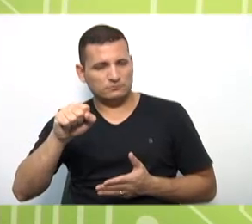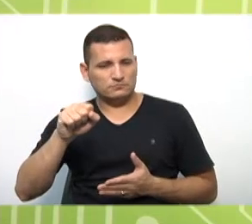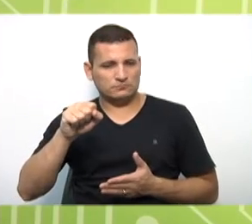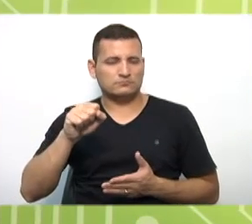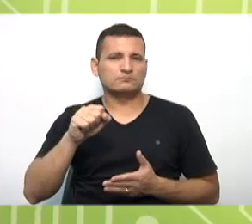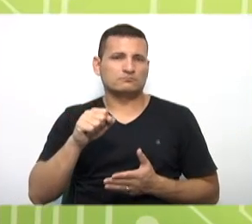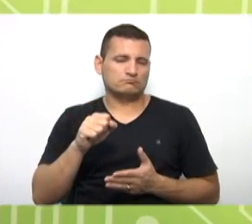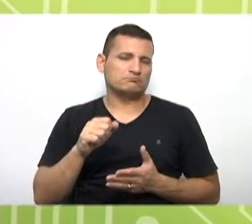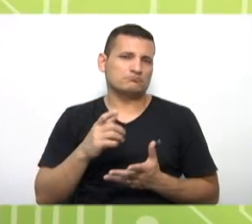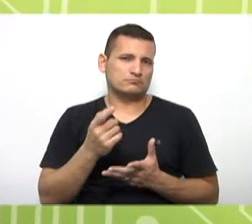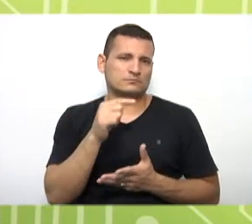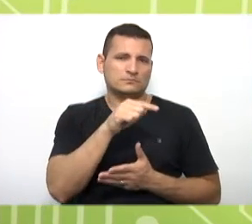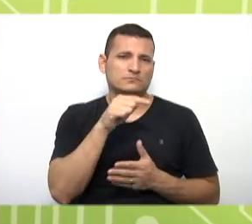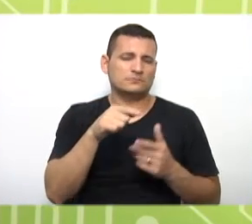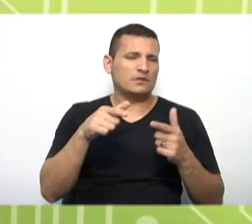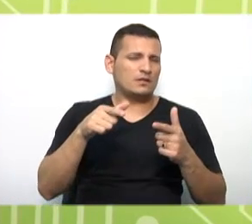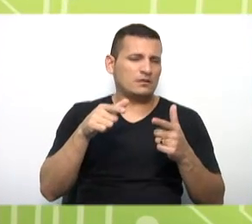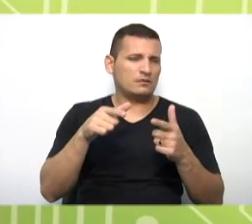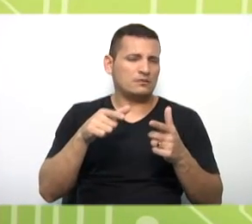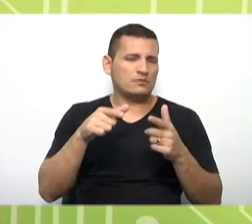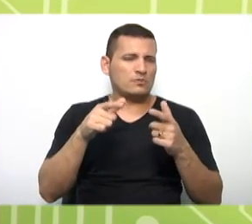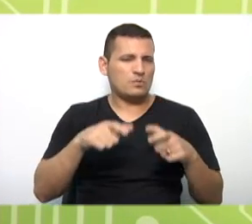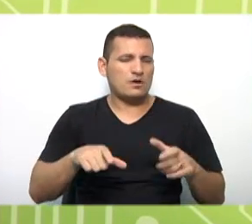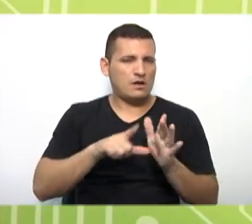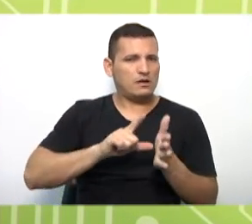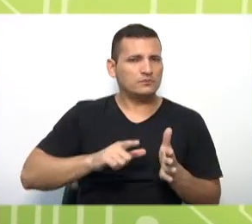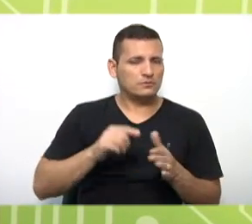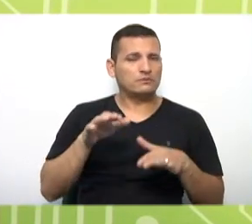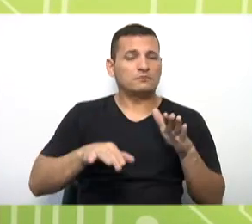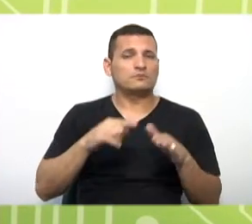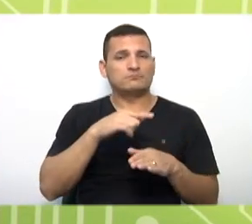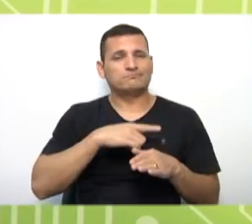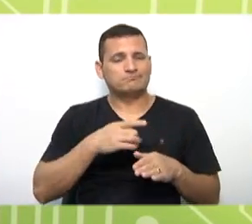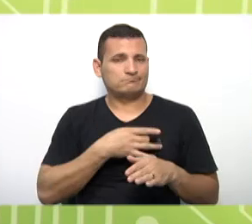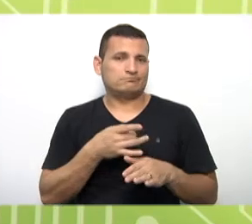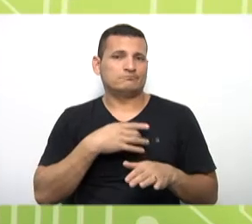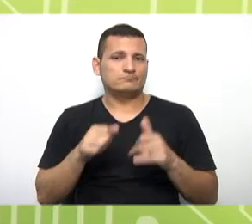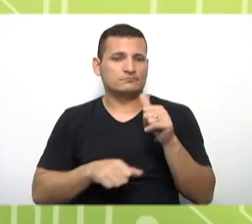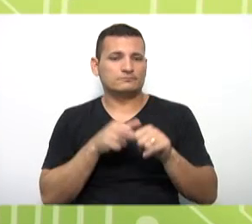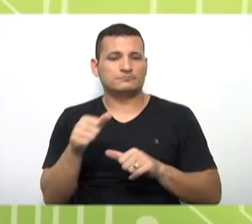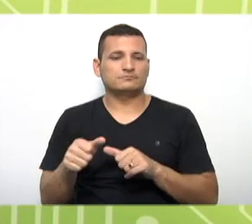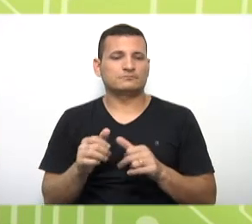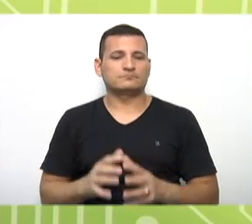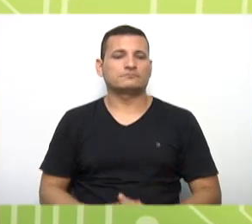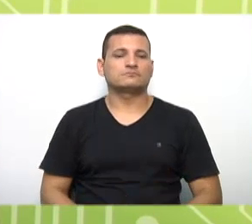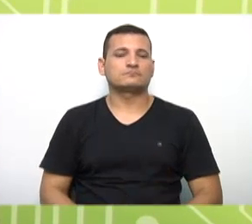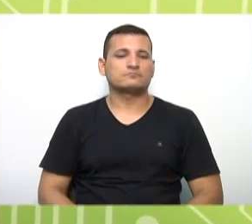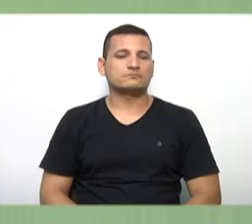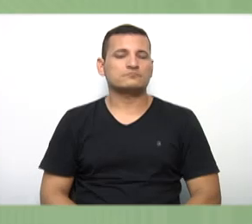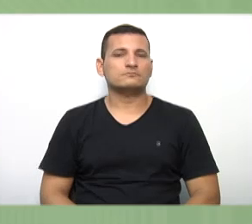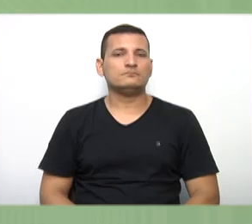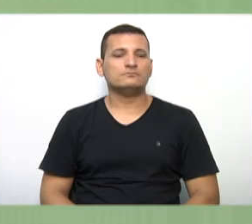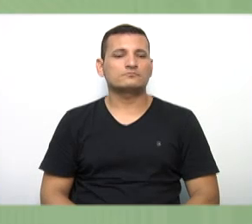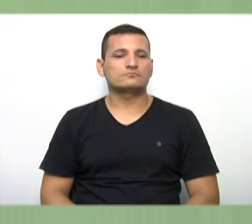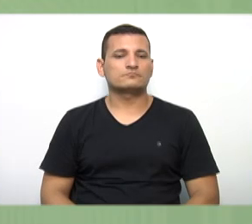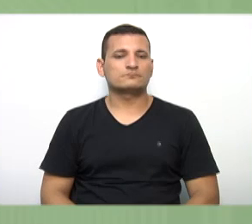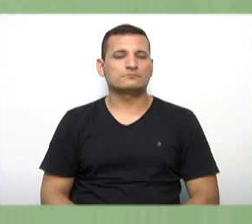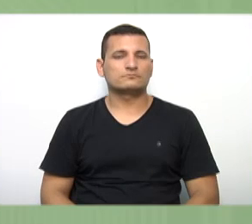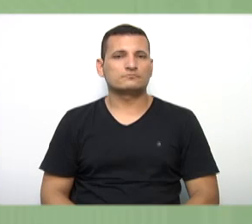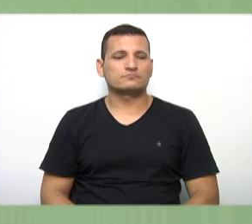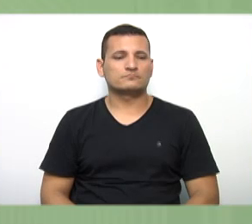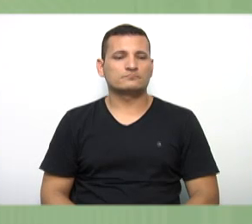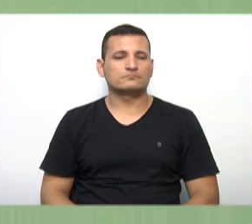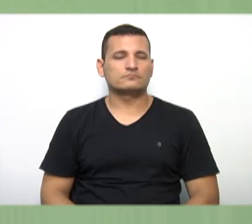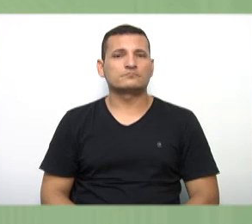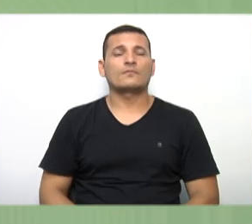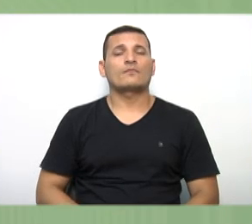da linha que ele está lá, às vezes ele gera esse medo da mudança. E para a gente finalizar aí em